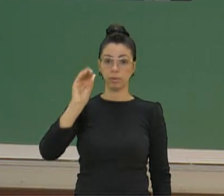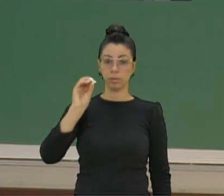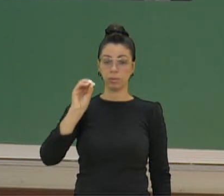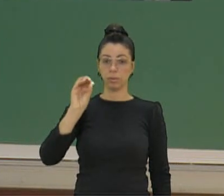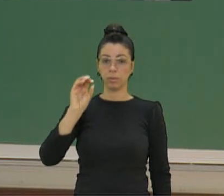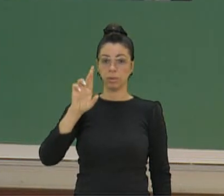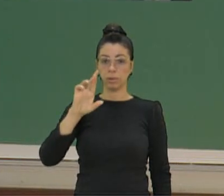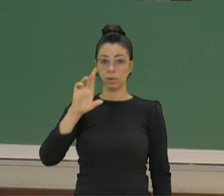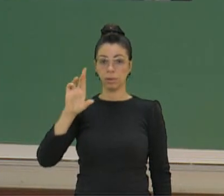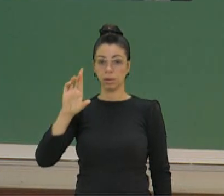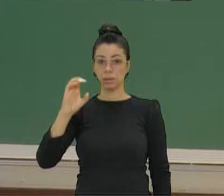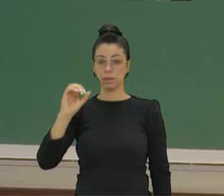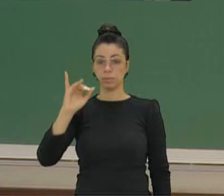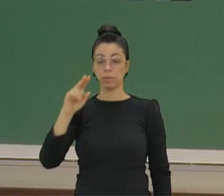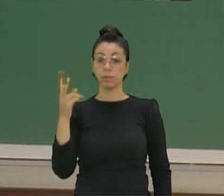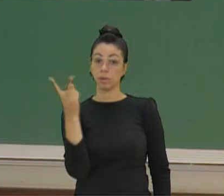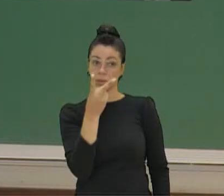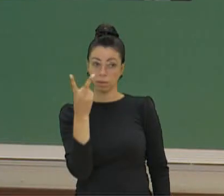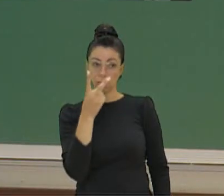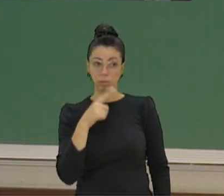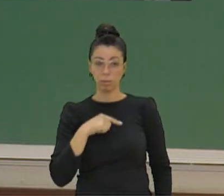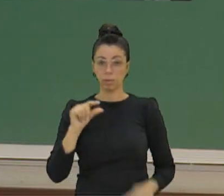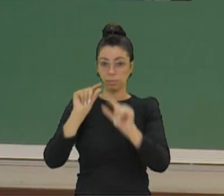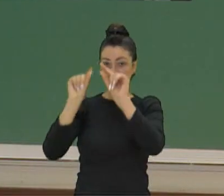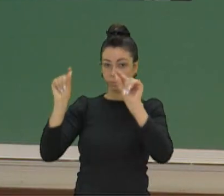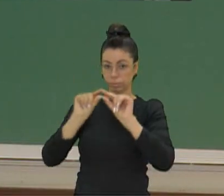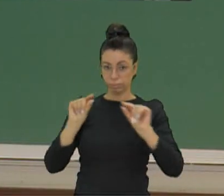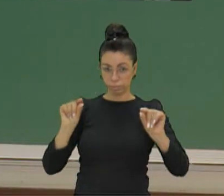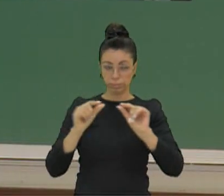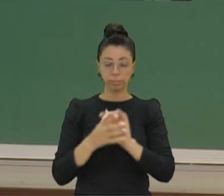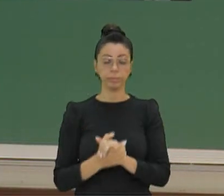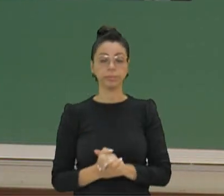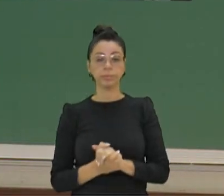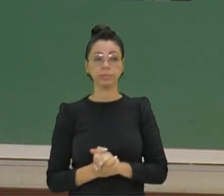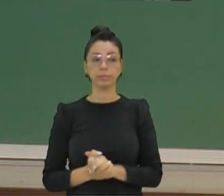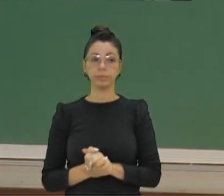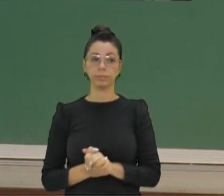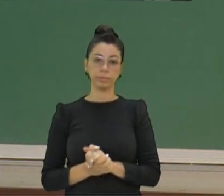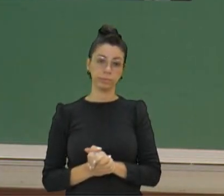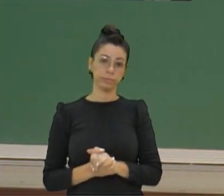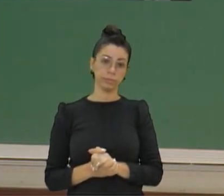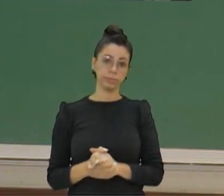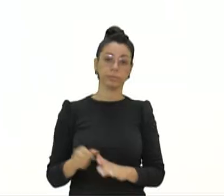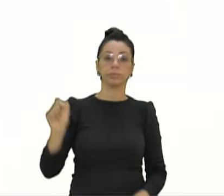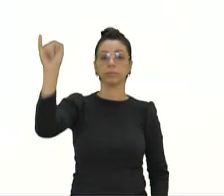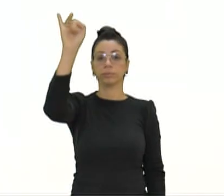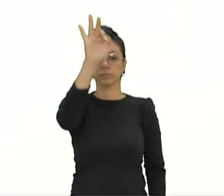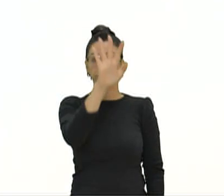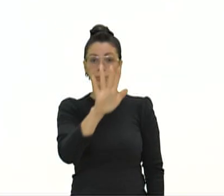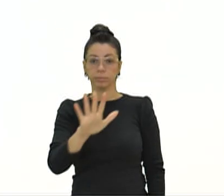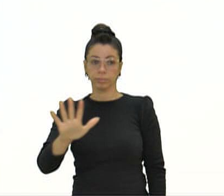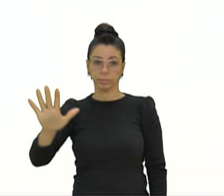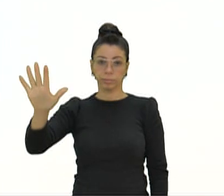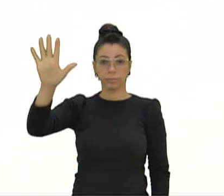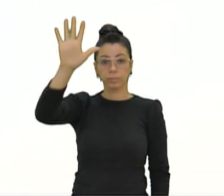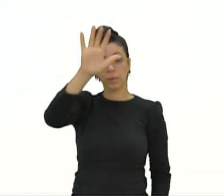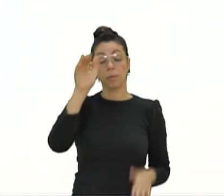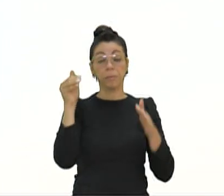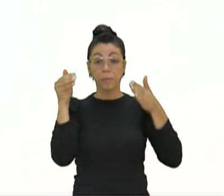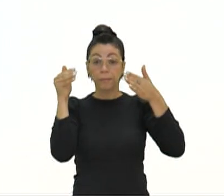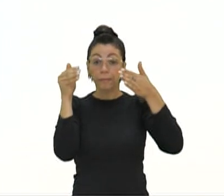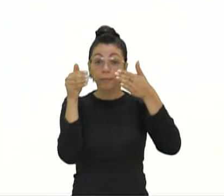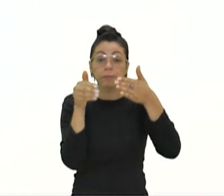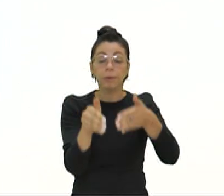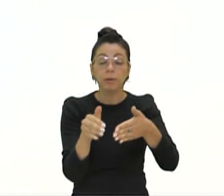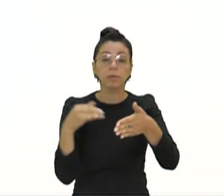comigo, cones e bastonetes. Aqui eu trago para vocês uma imagem dando uma ênfase,